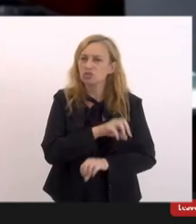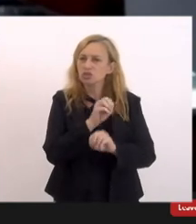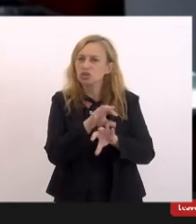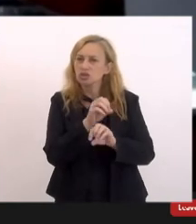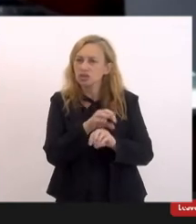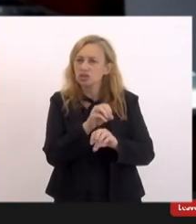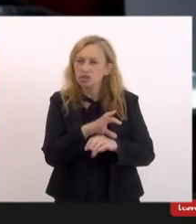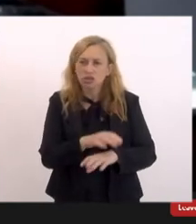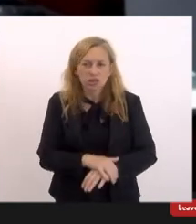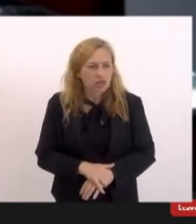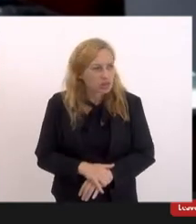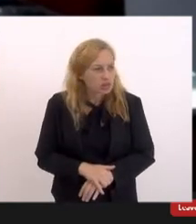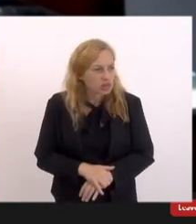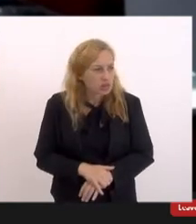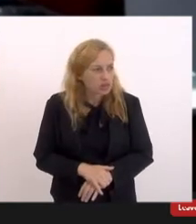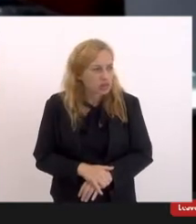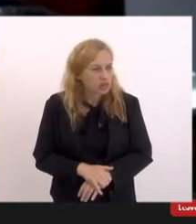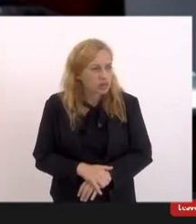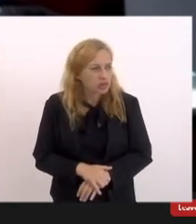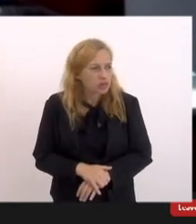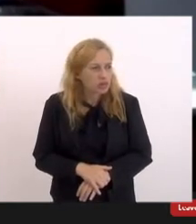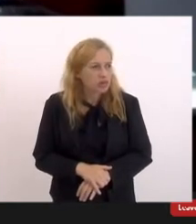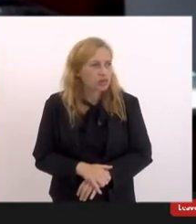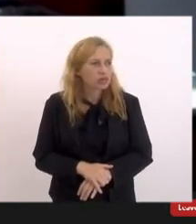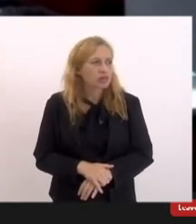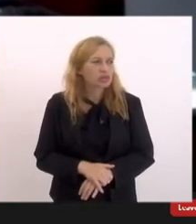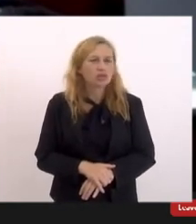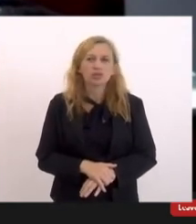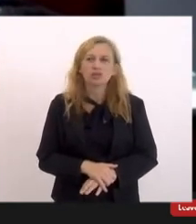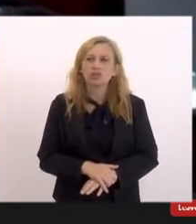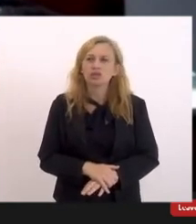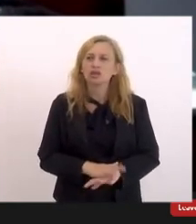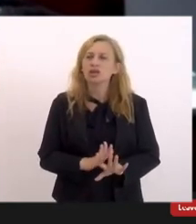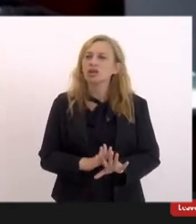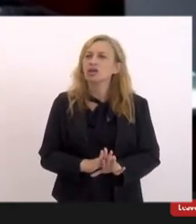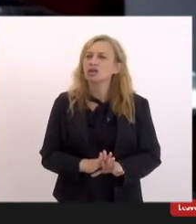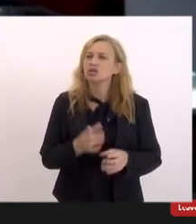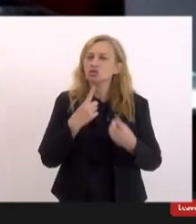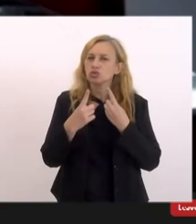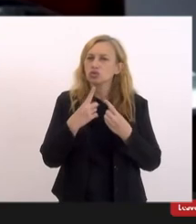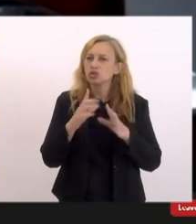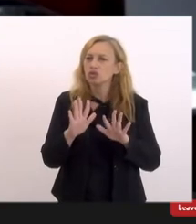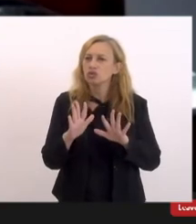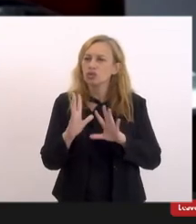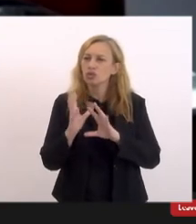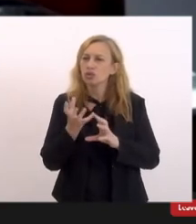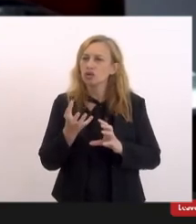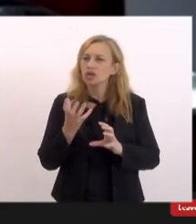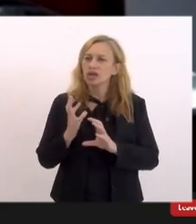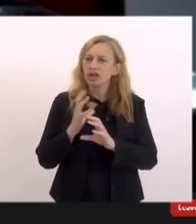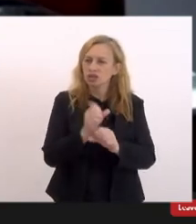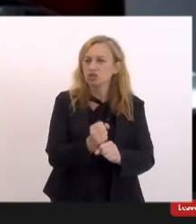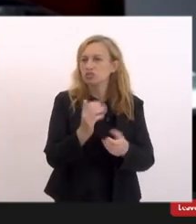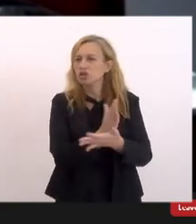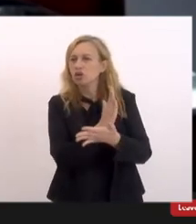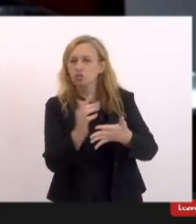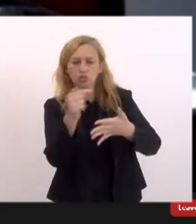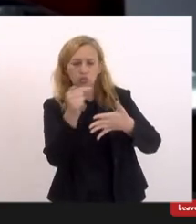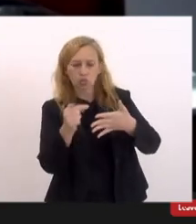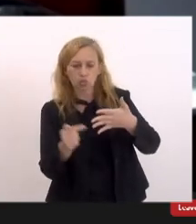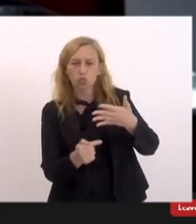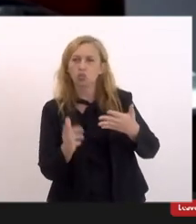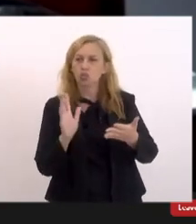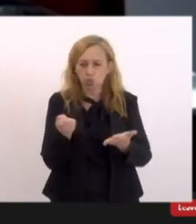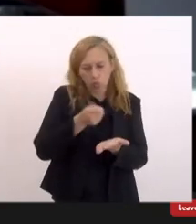fui tomando nota aí de todas as contribuições, né, um debate muito rico, e vou tentar contribuir aqui com alguns pontos que eu